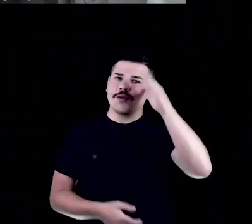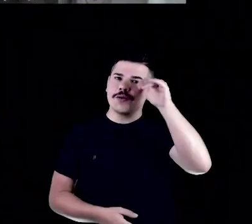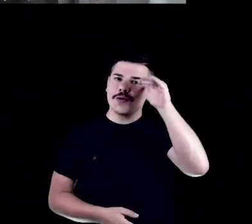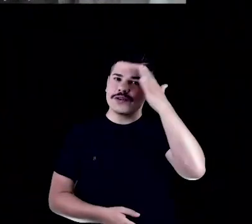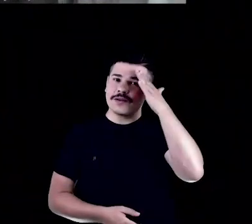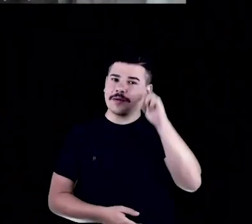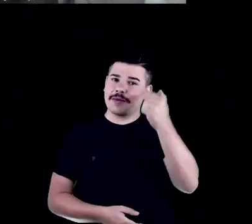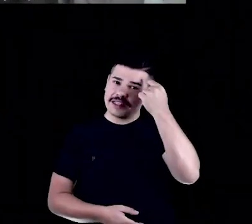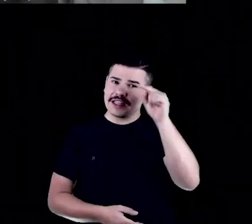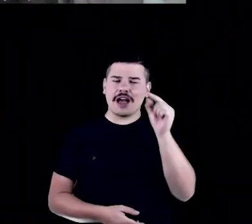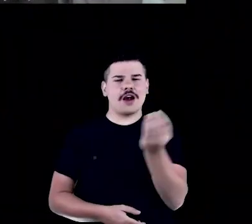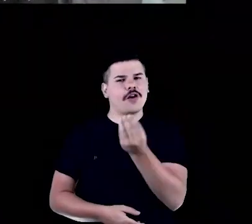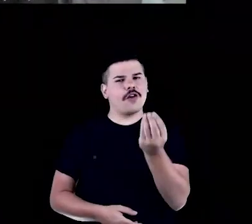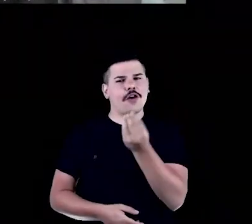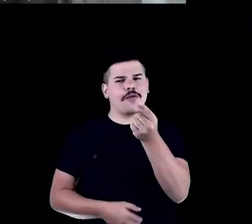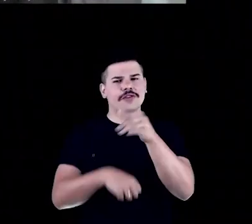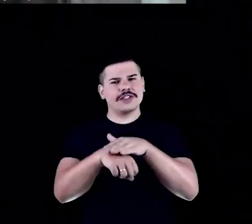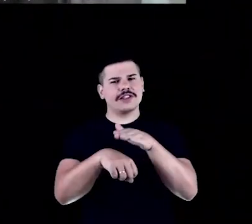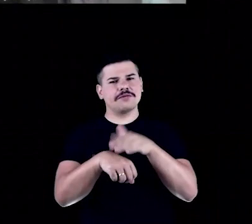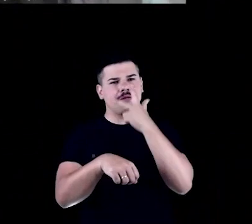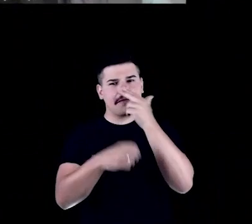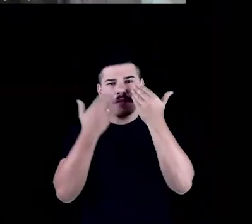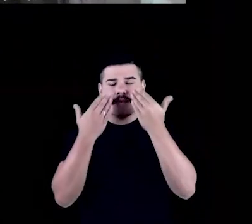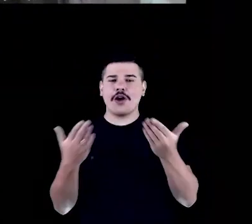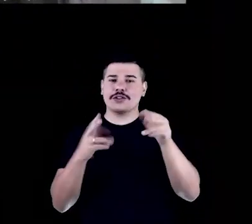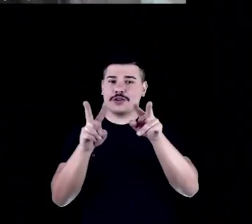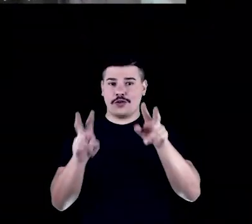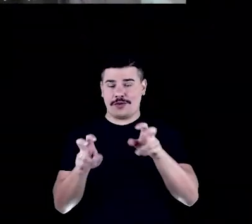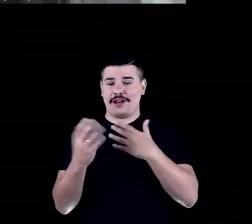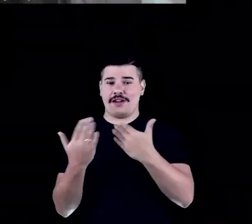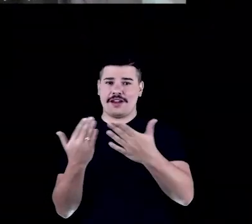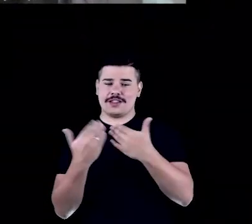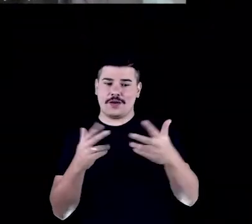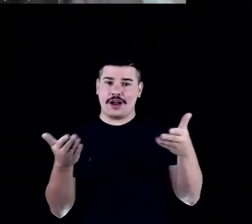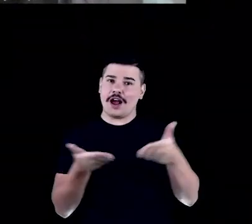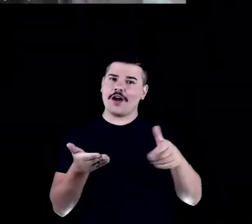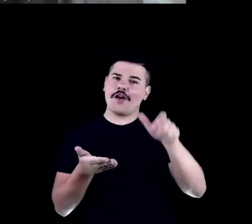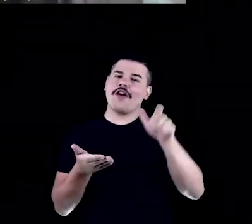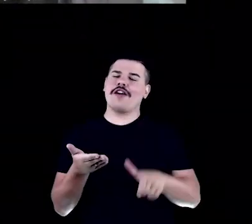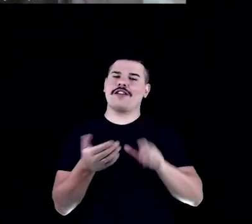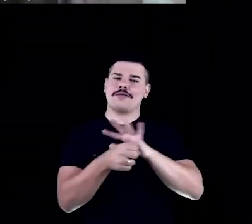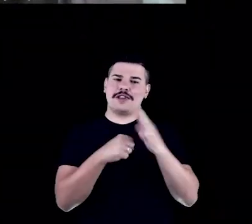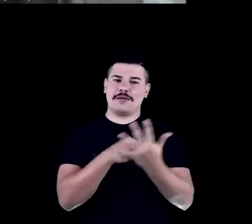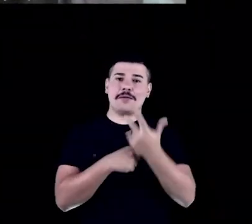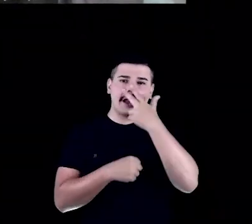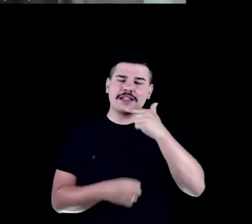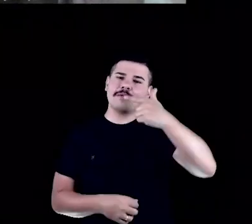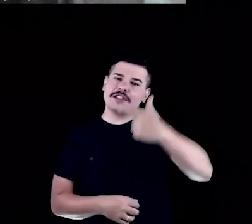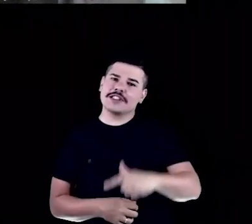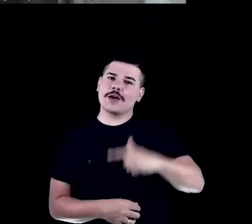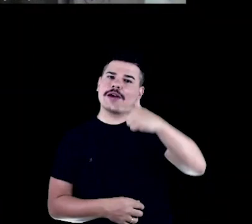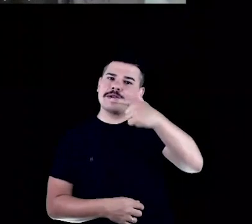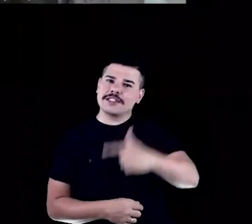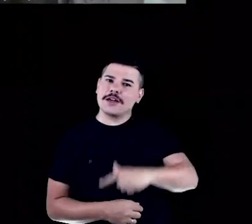fiquei muito curioso mesmo para pensar como que deve estar aparecendo essa relação da pandemia, porque ela também traz uma relação